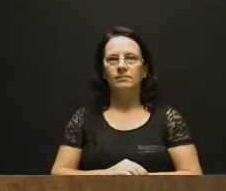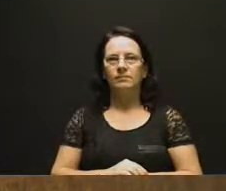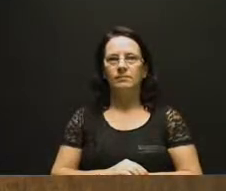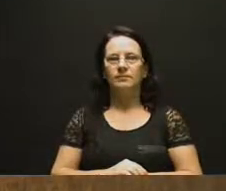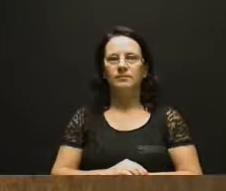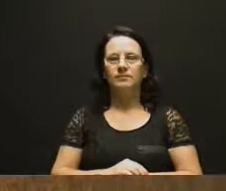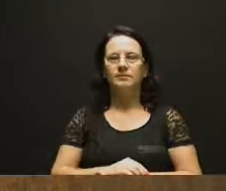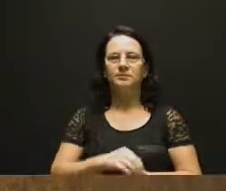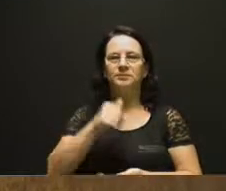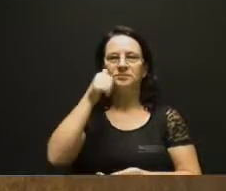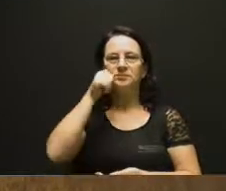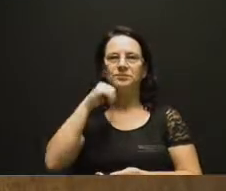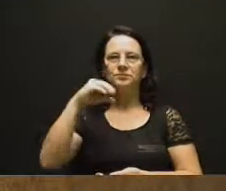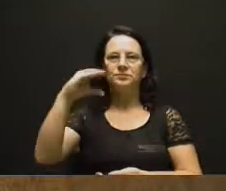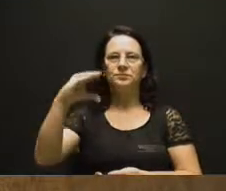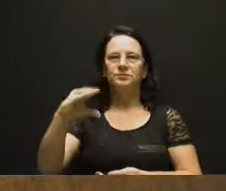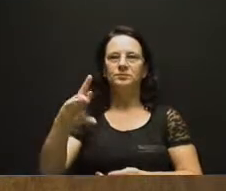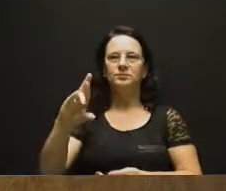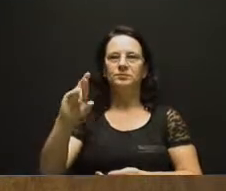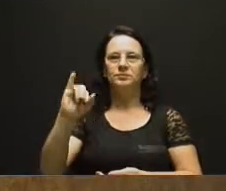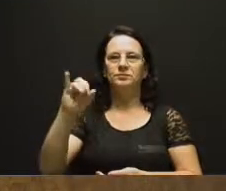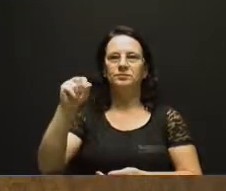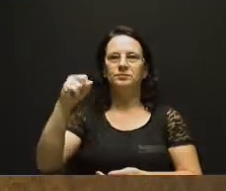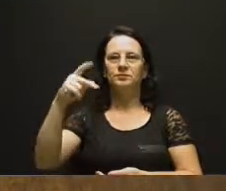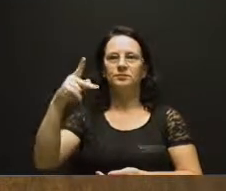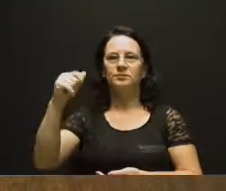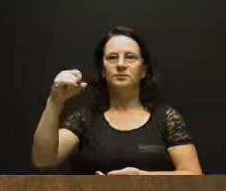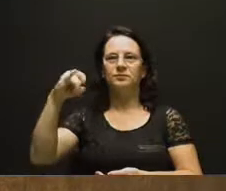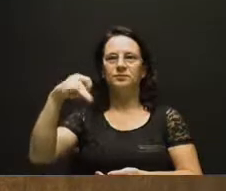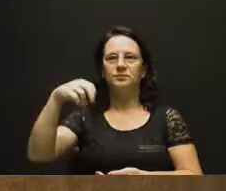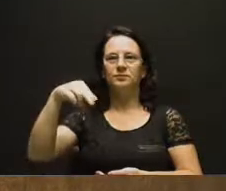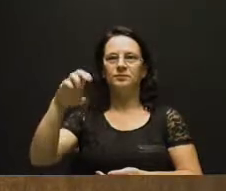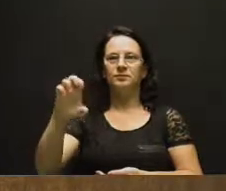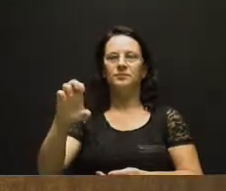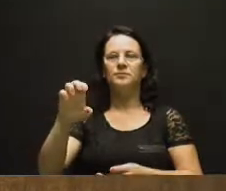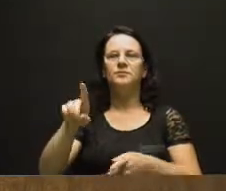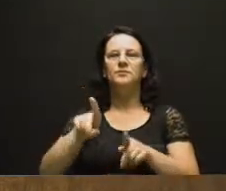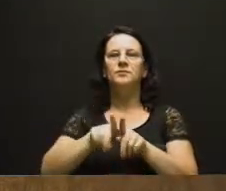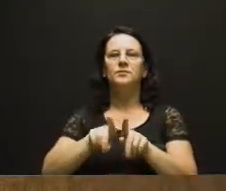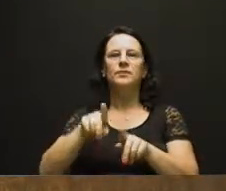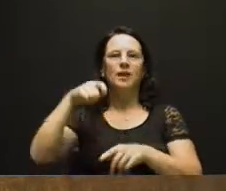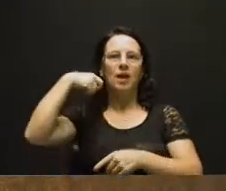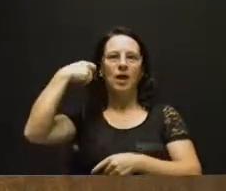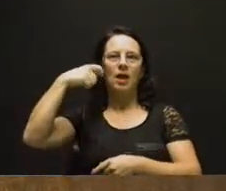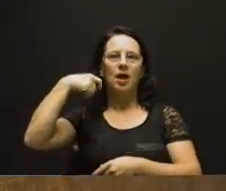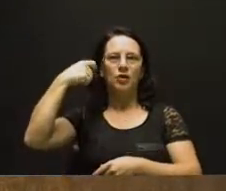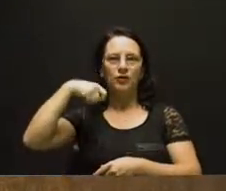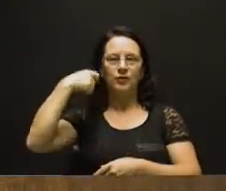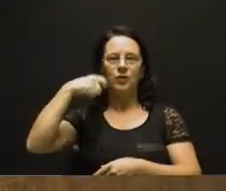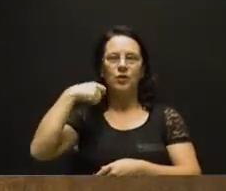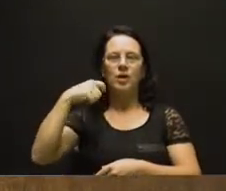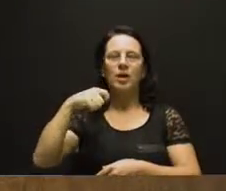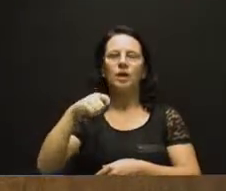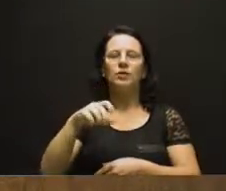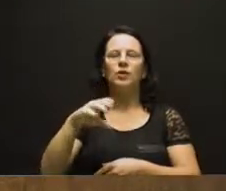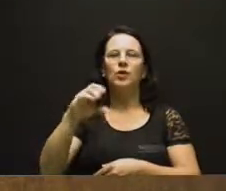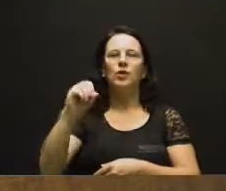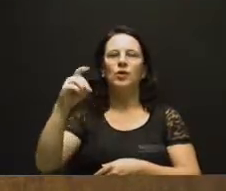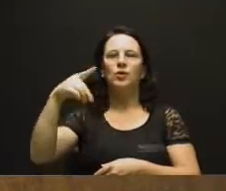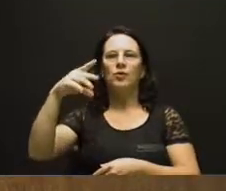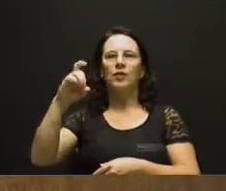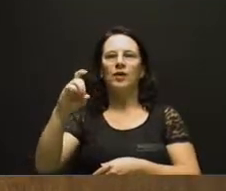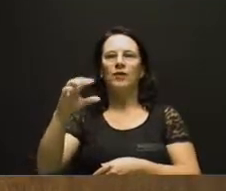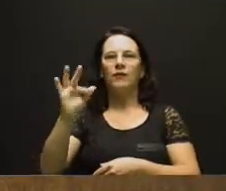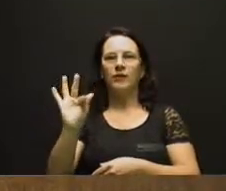doutora cristiane samary advogada e vice-presidente do condefi santos